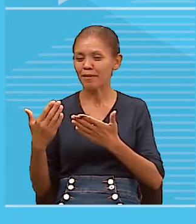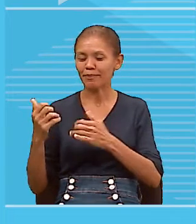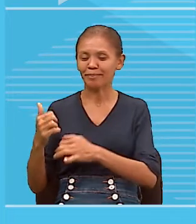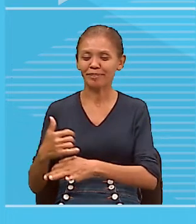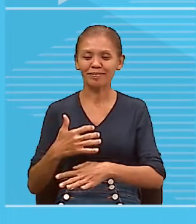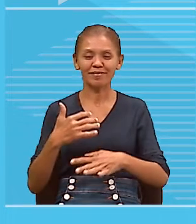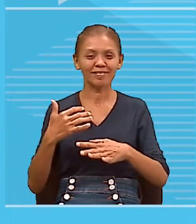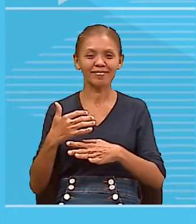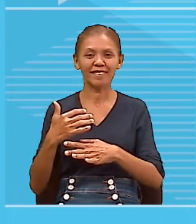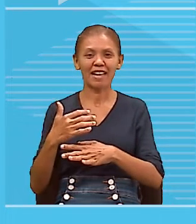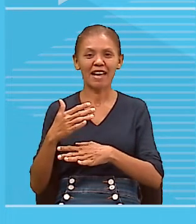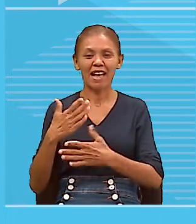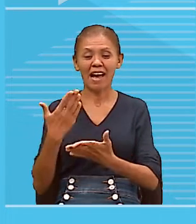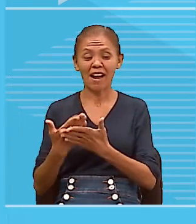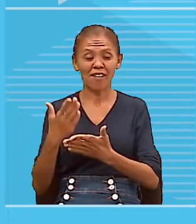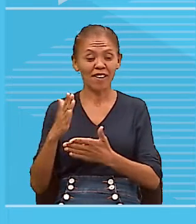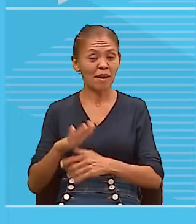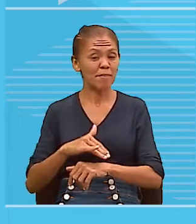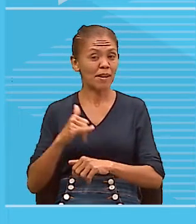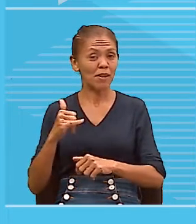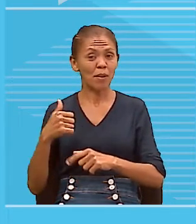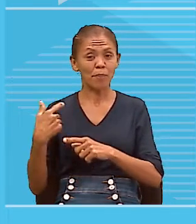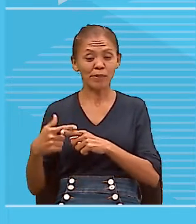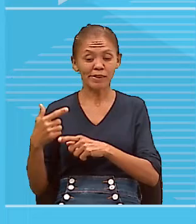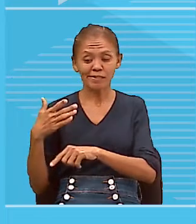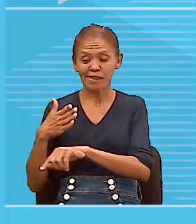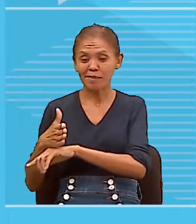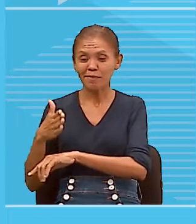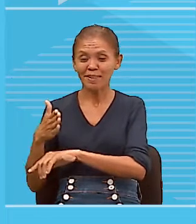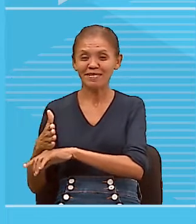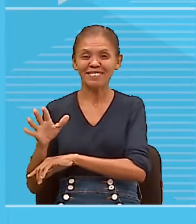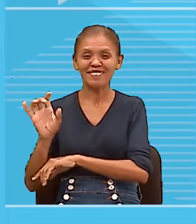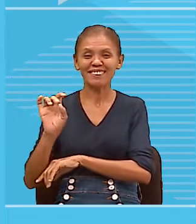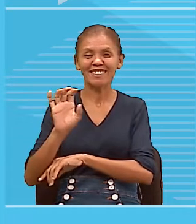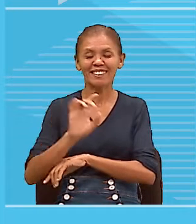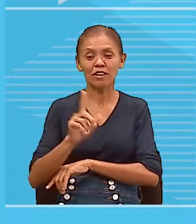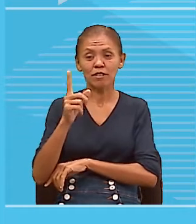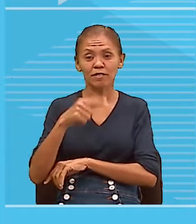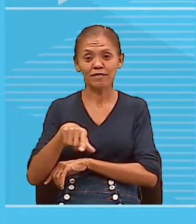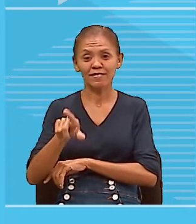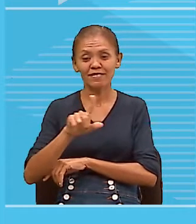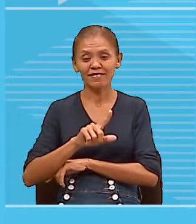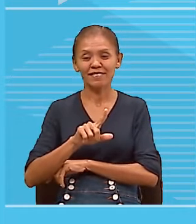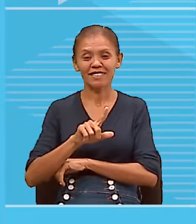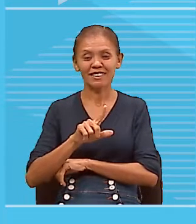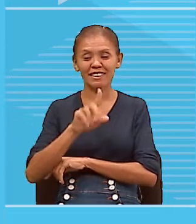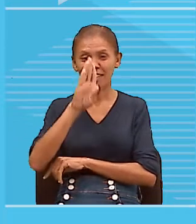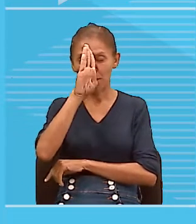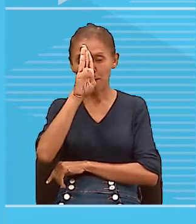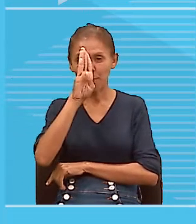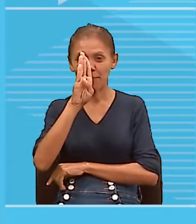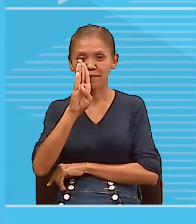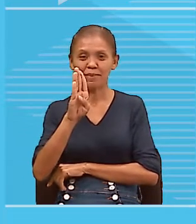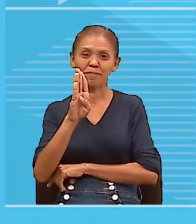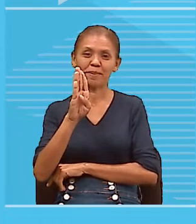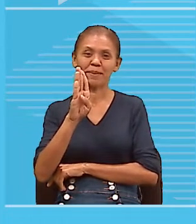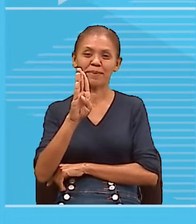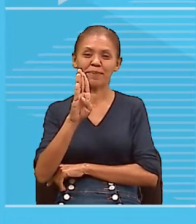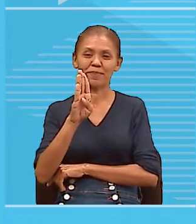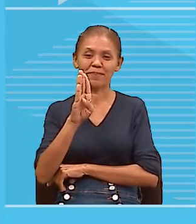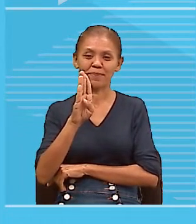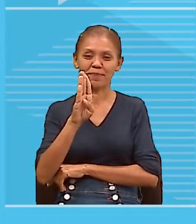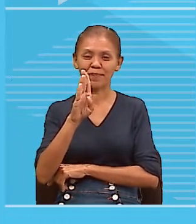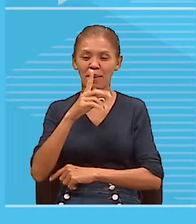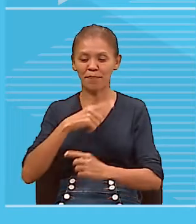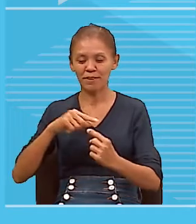aqui ela é muito melhor porque ela é participativo porque vocês fazem parte Vocês são a principal parte da